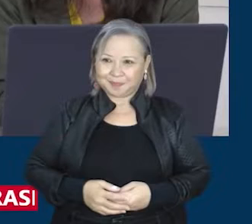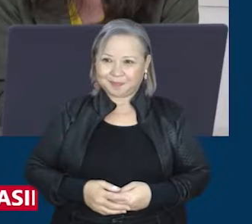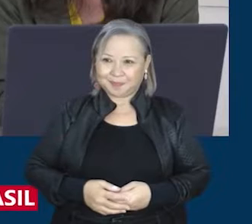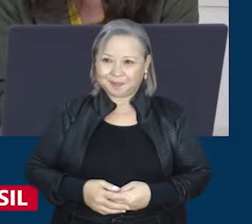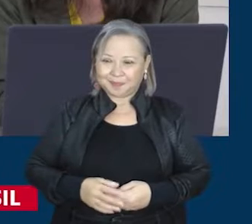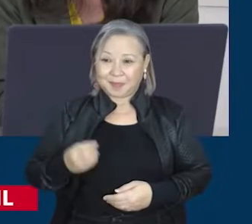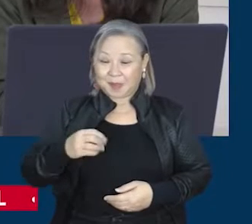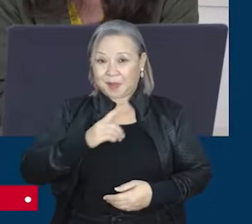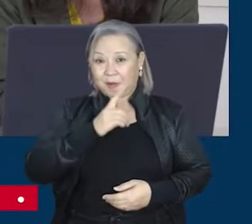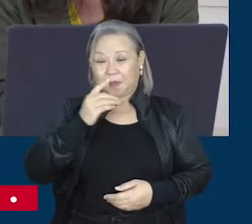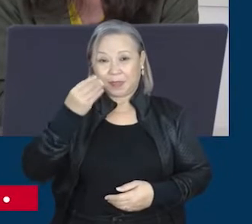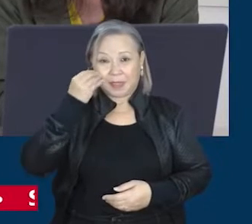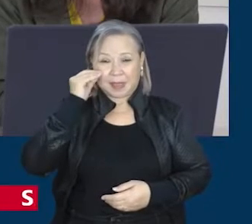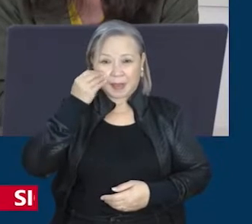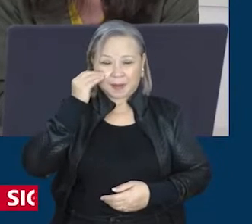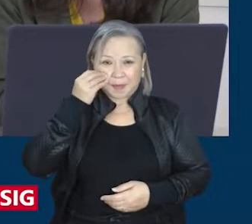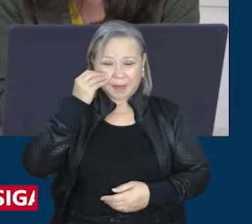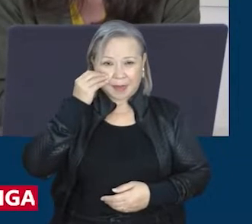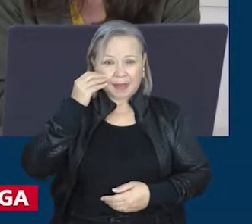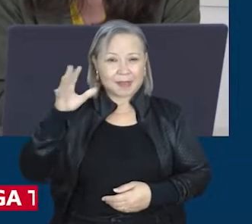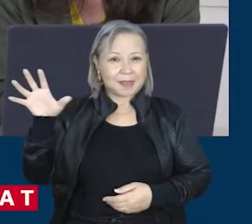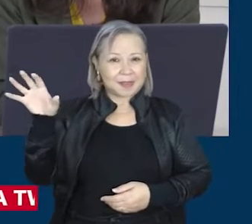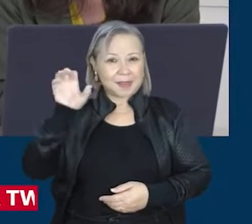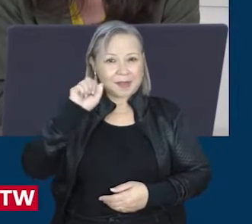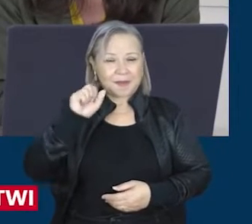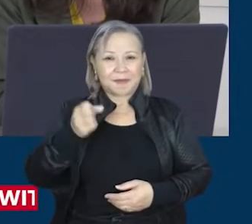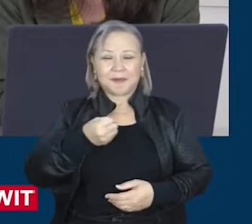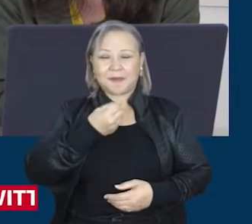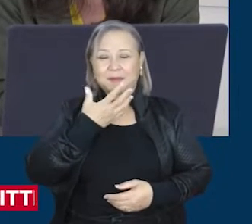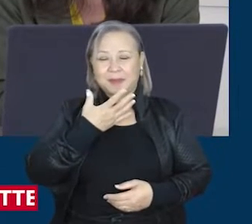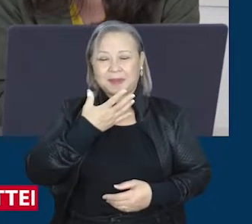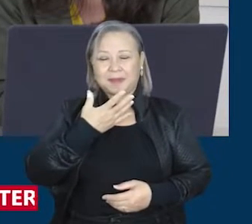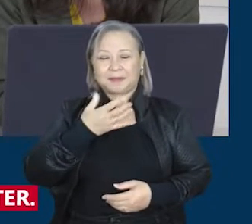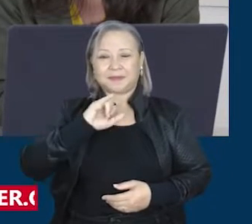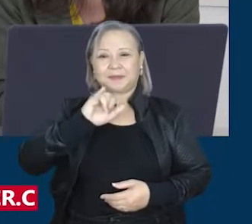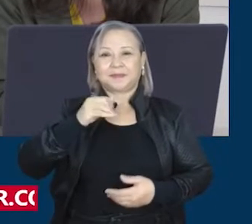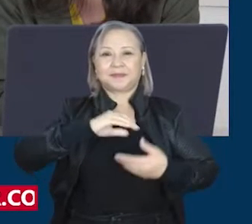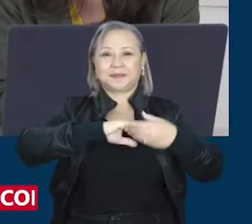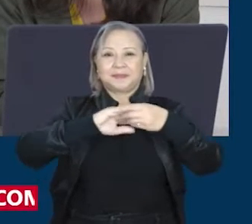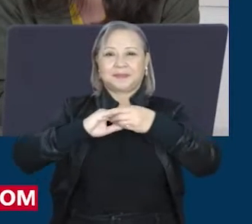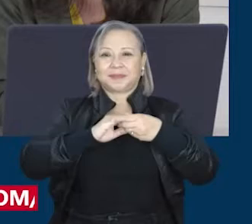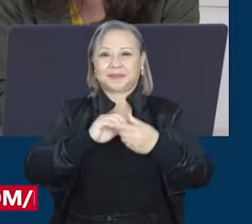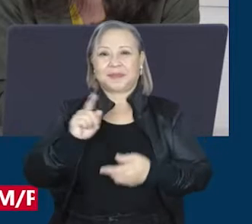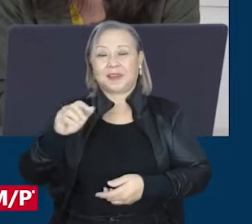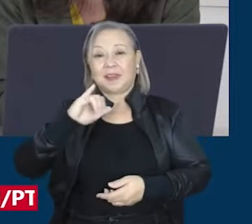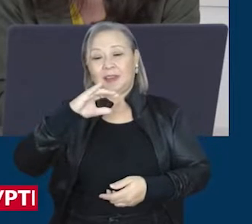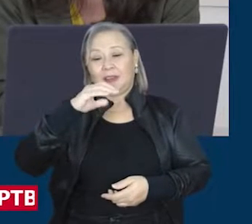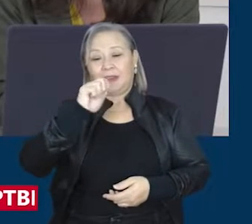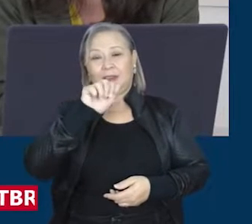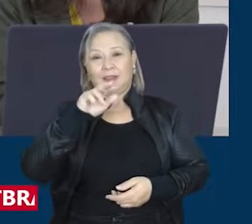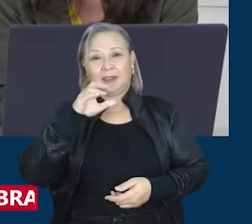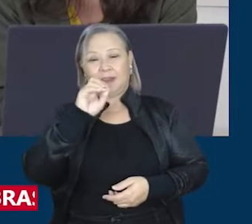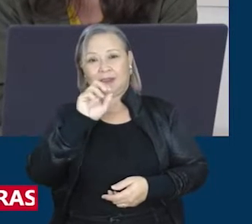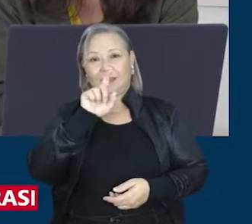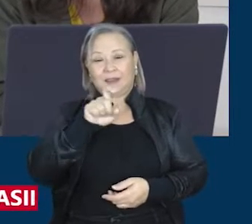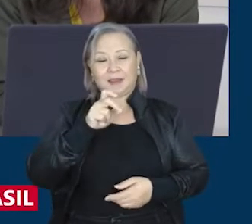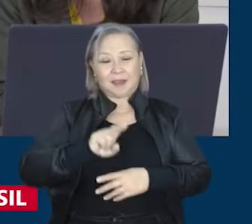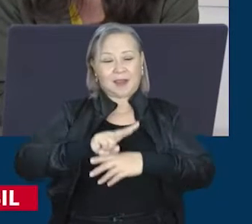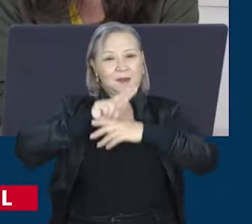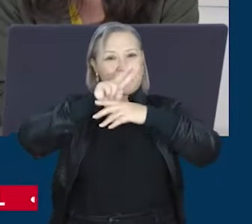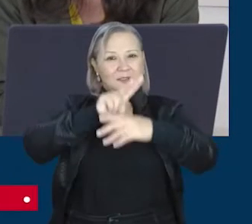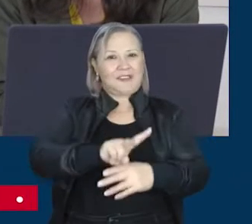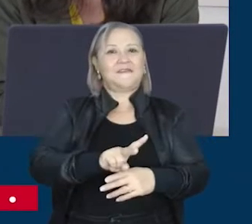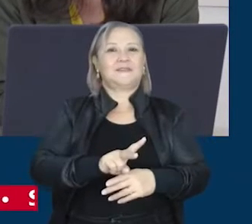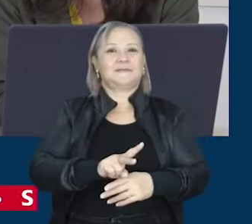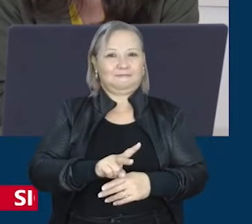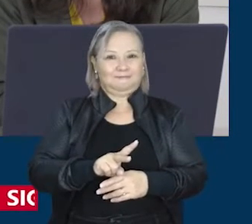Amanda, espero que estejam me ouvindo bem. Eu também aproveito a saudar aí quem acabou de sair, que é o Ícaro, que é um defensor